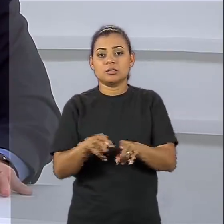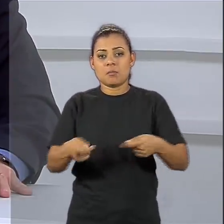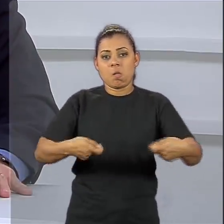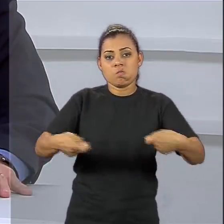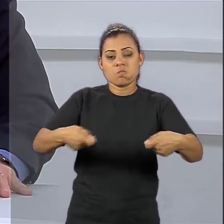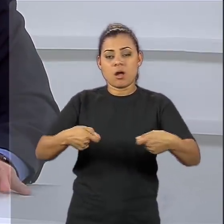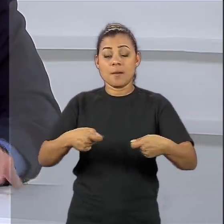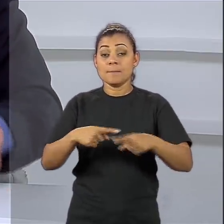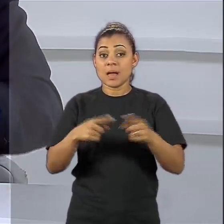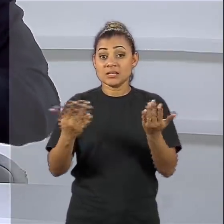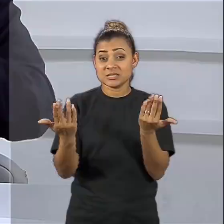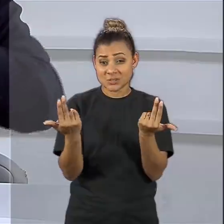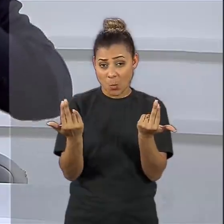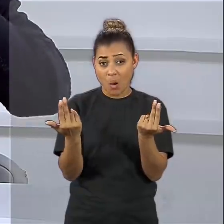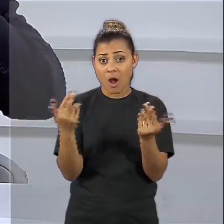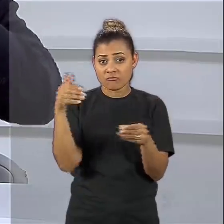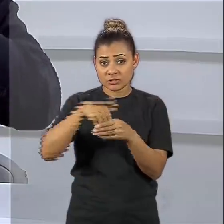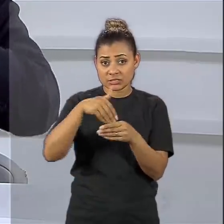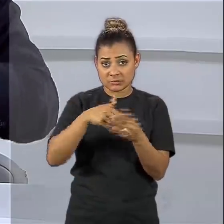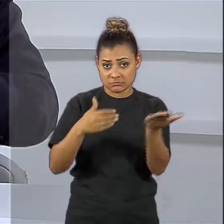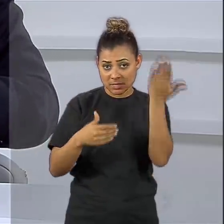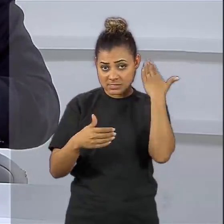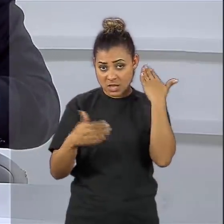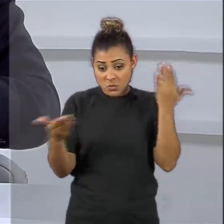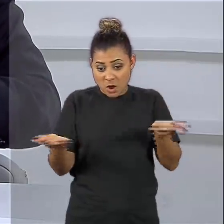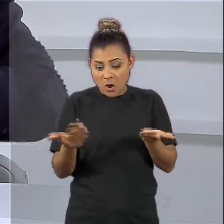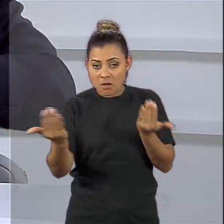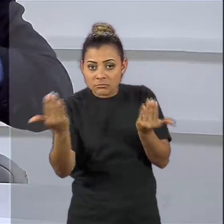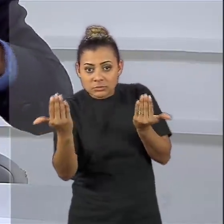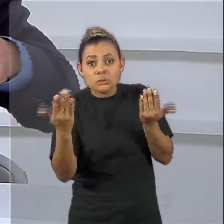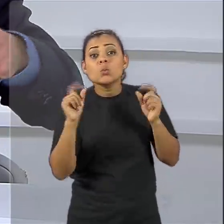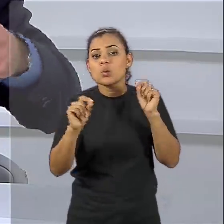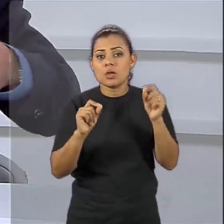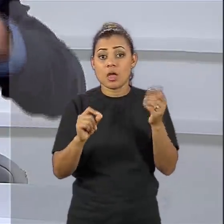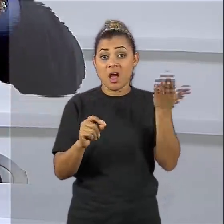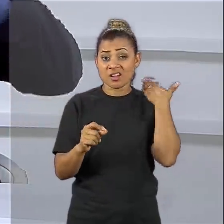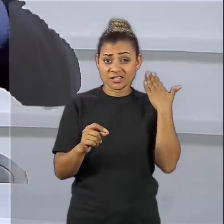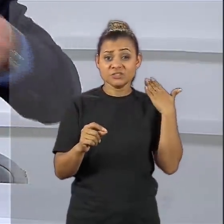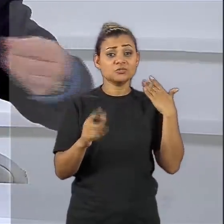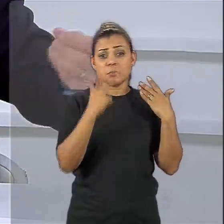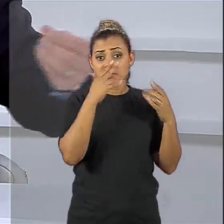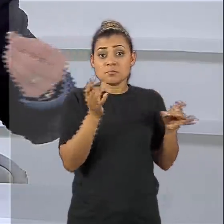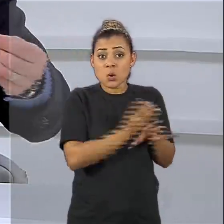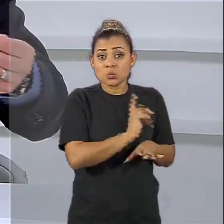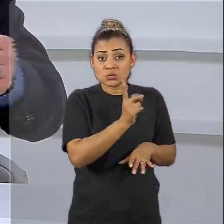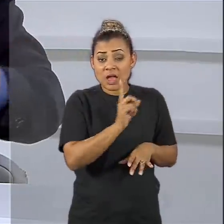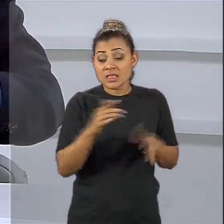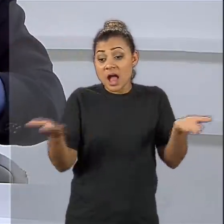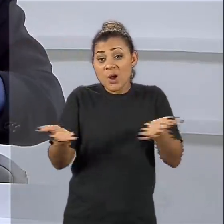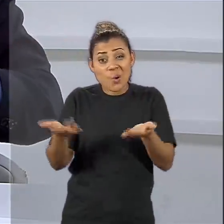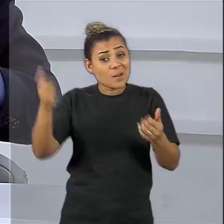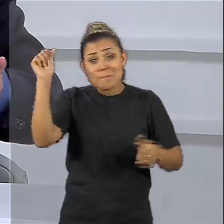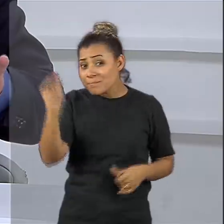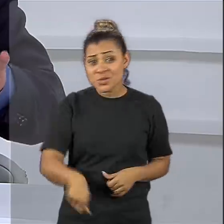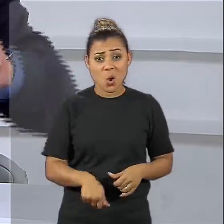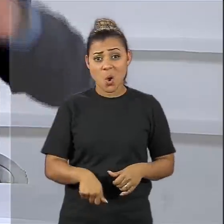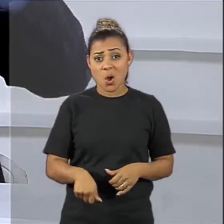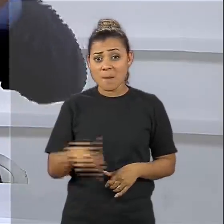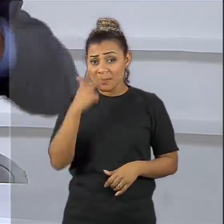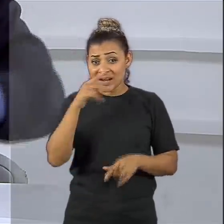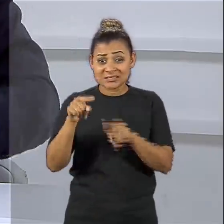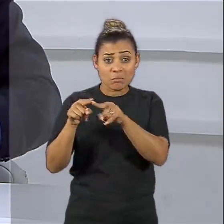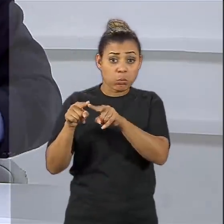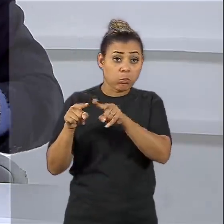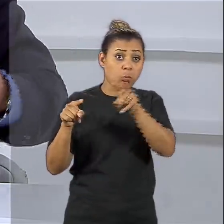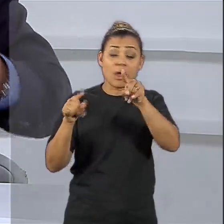forma parecido com essas, é que lá o sistema não estava totalmente formado. E agora o sistema está, digamos, se desmanchando. Se lá ele subia, aqui